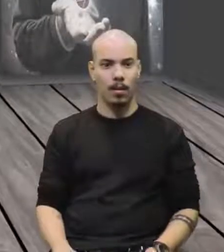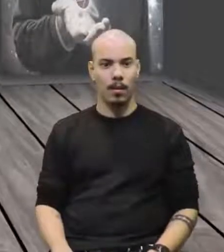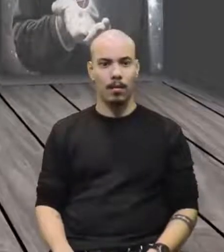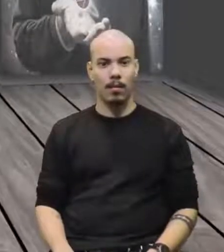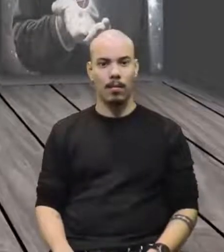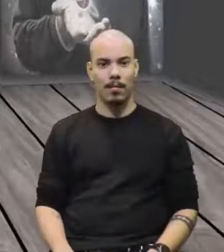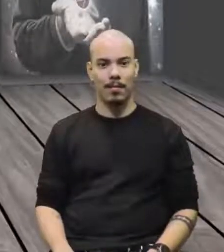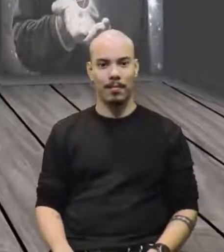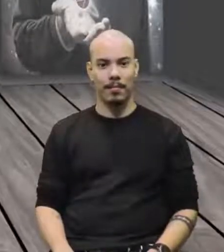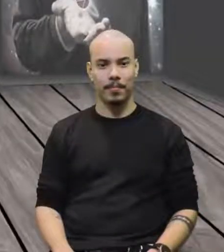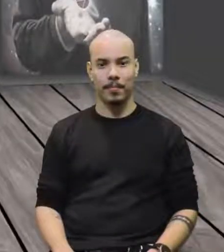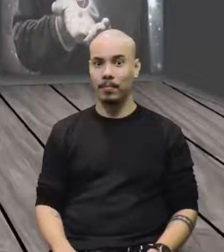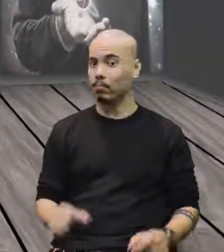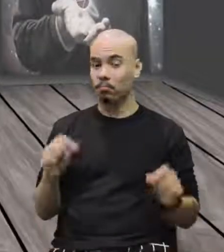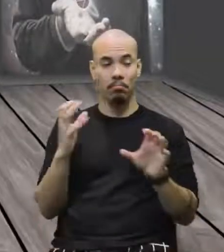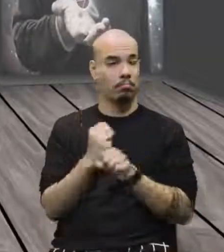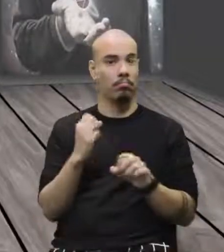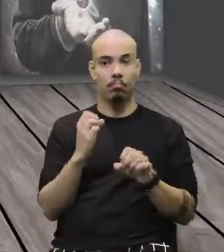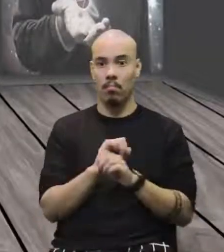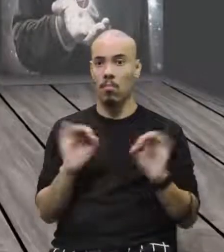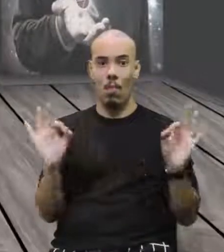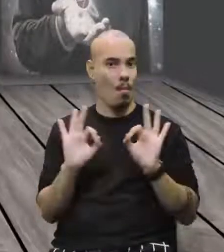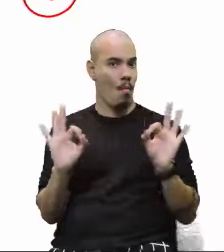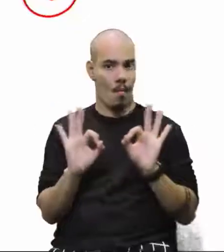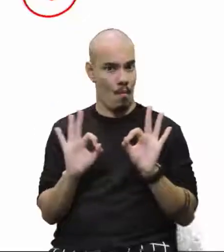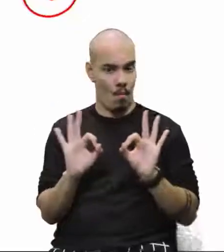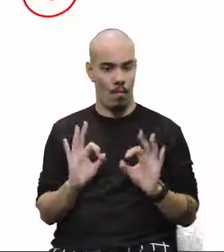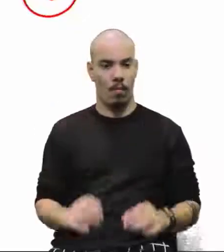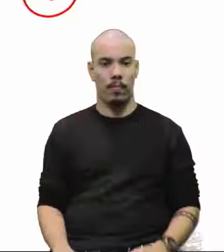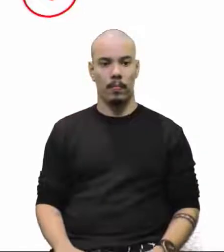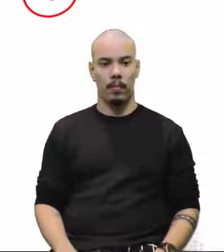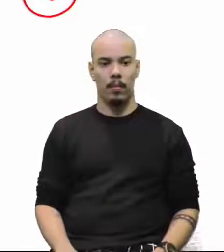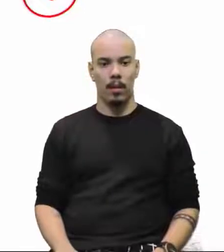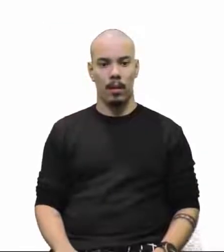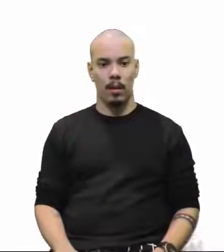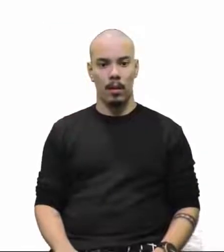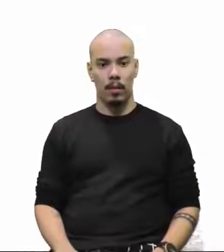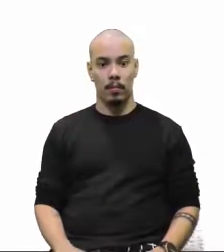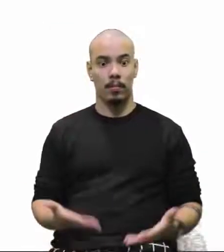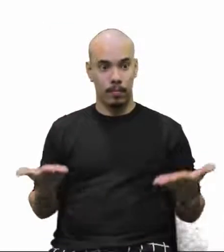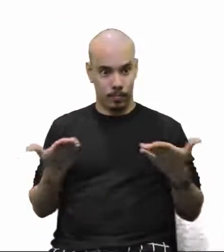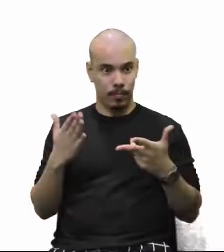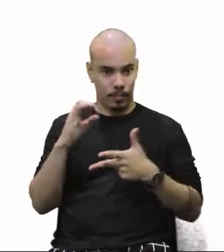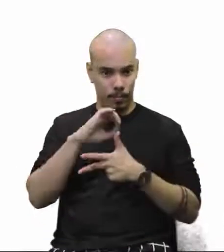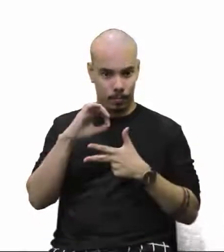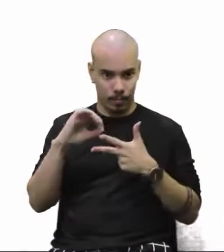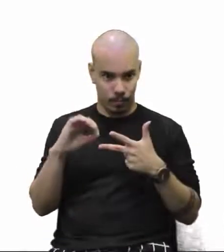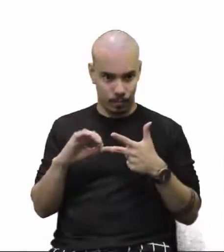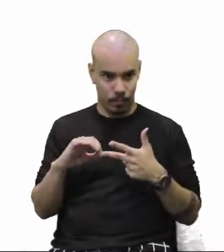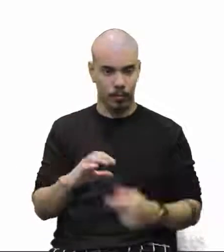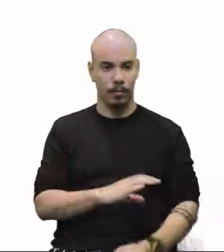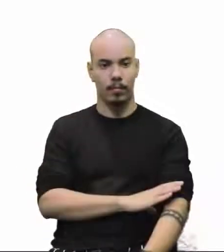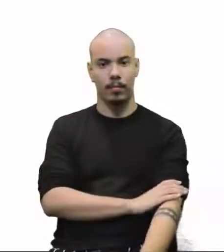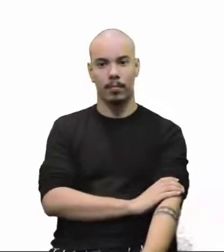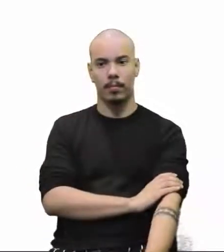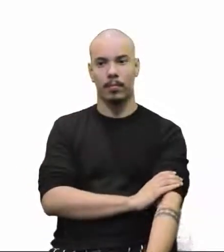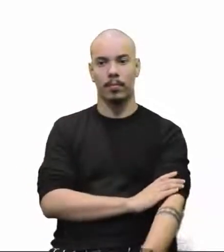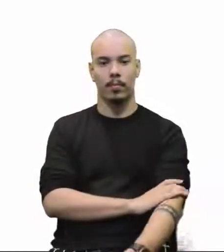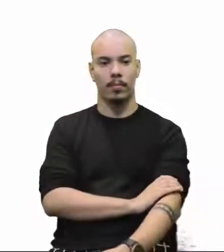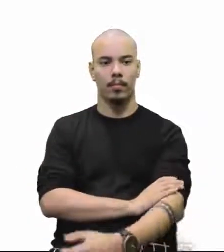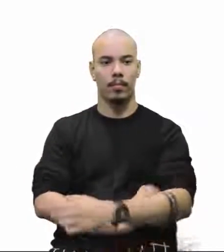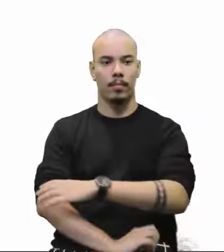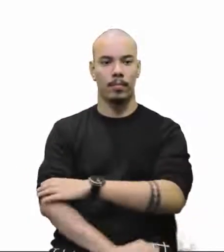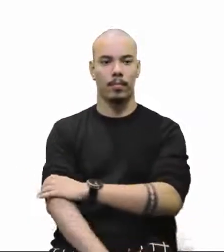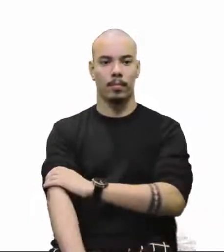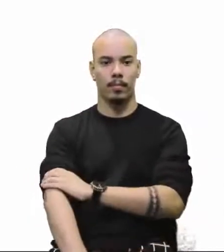falar, né? Não fez nenhum cálculo até agora. Justamente. Vamos lá. Então, continuando. Uma questão de Enem agora? Vamos lá, então? Questão do neném. O